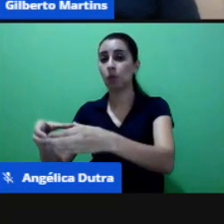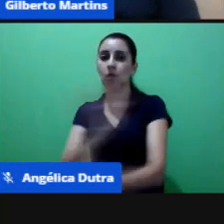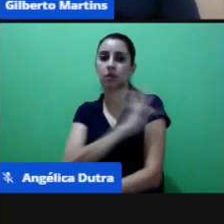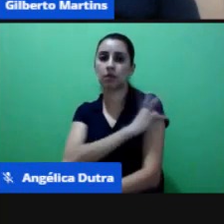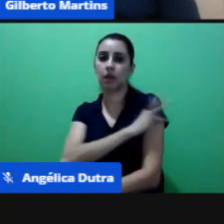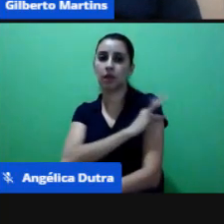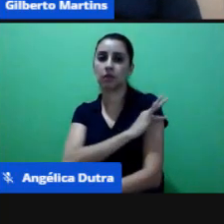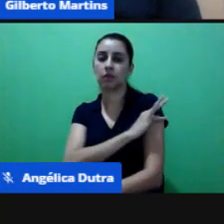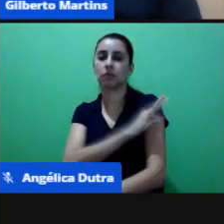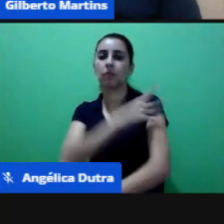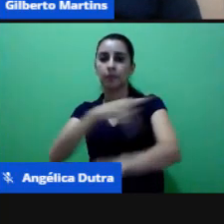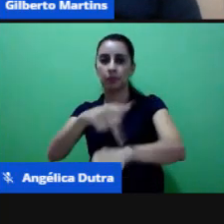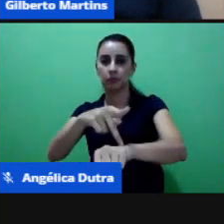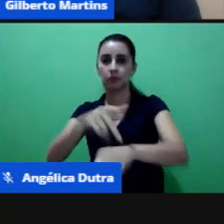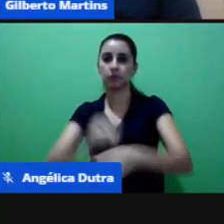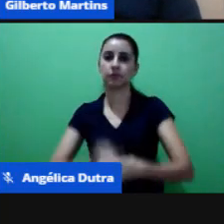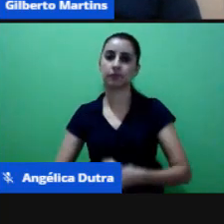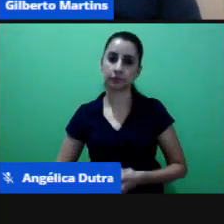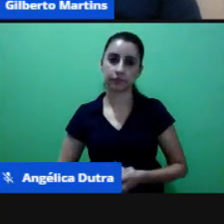slide.